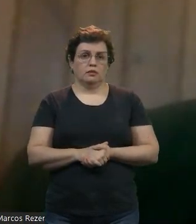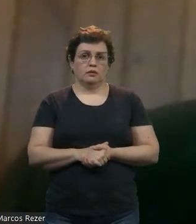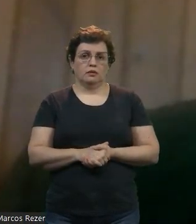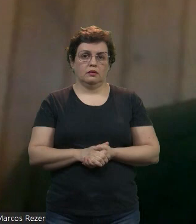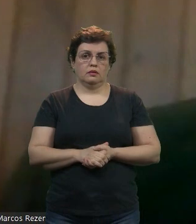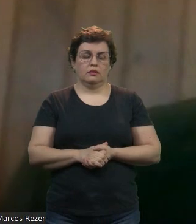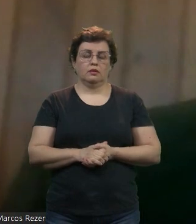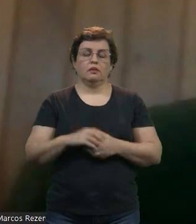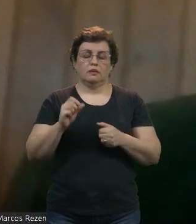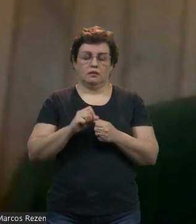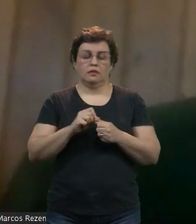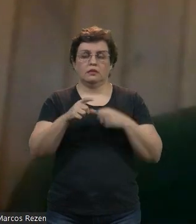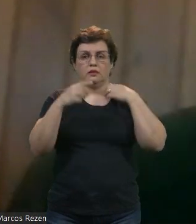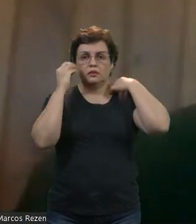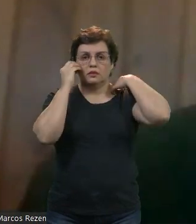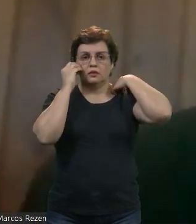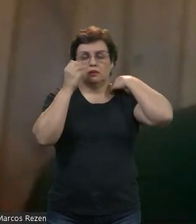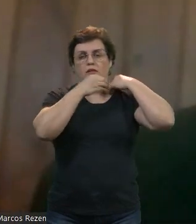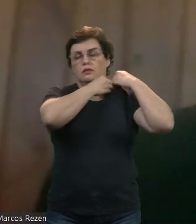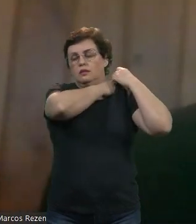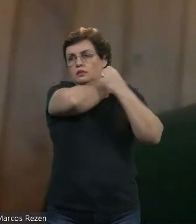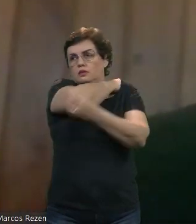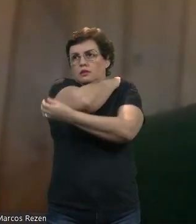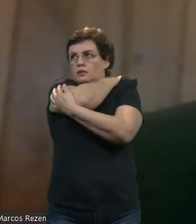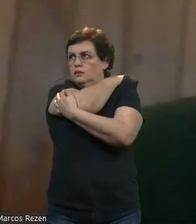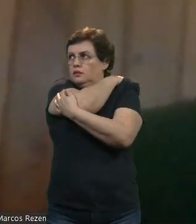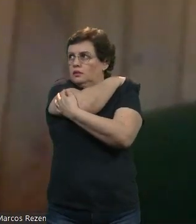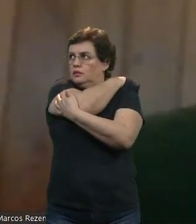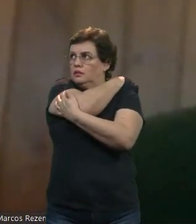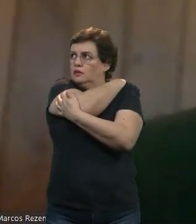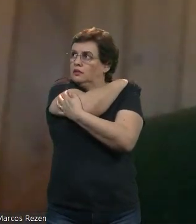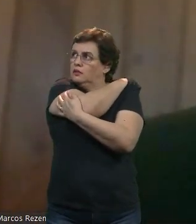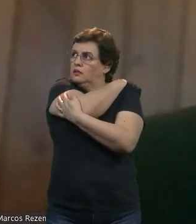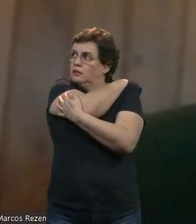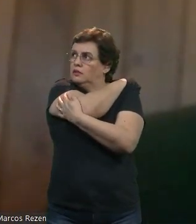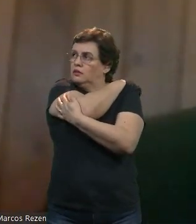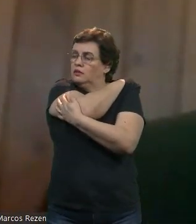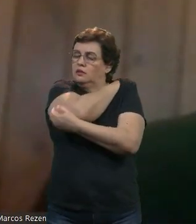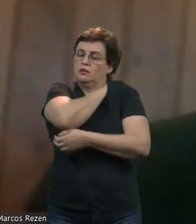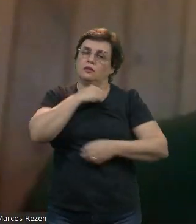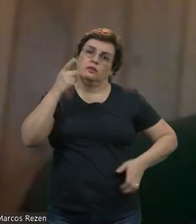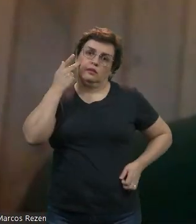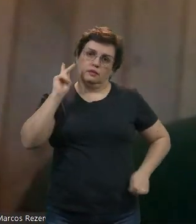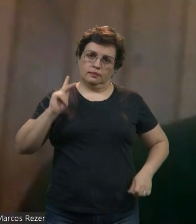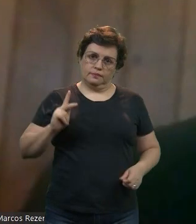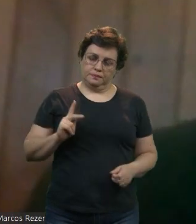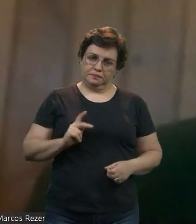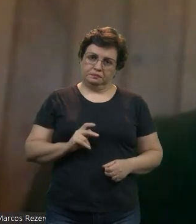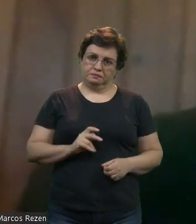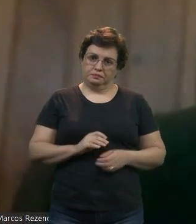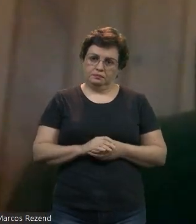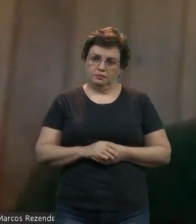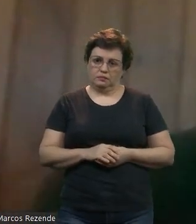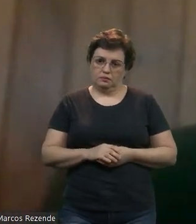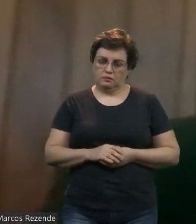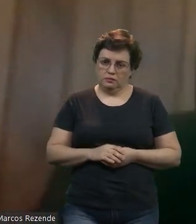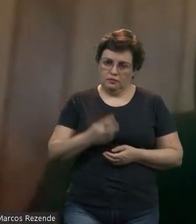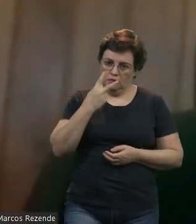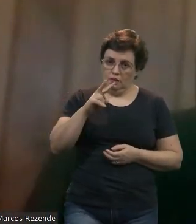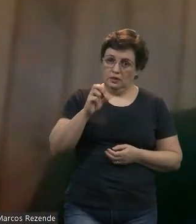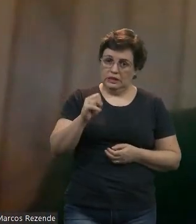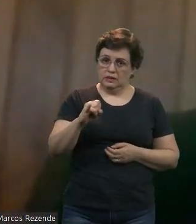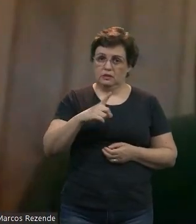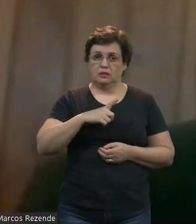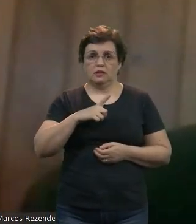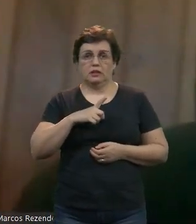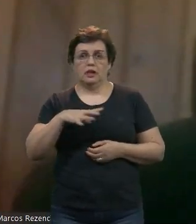desse teste, né, para confirmar possível contaminação pelo Covid de qualquer